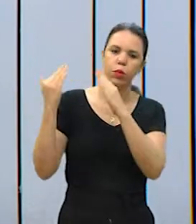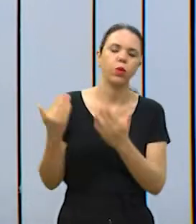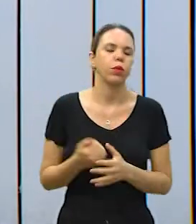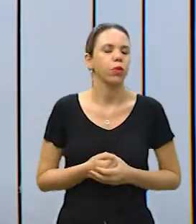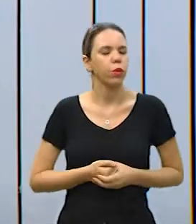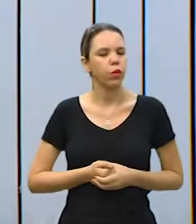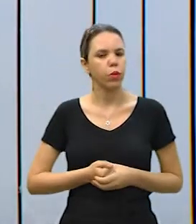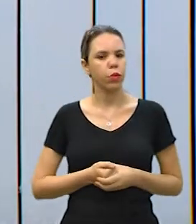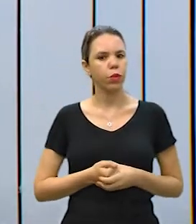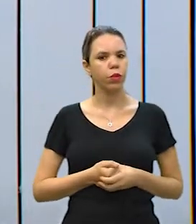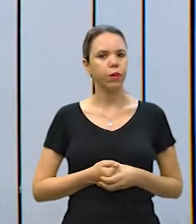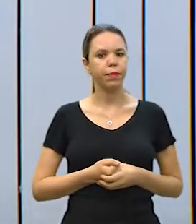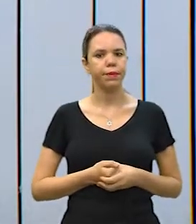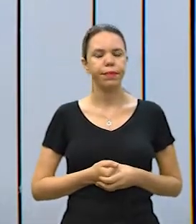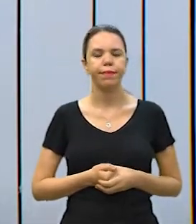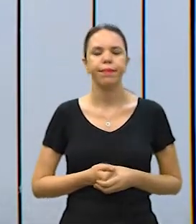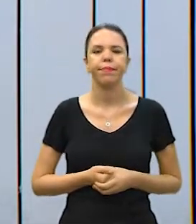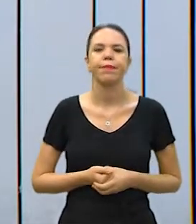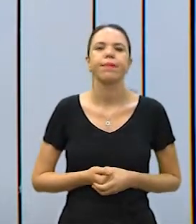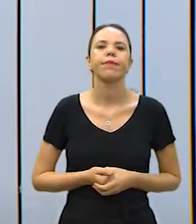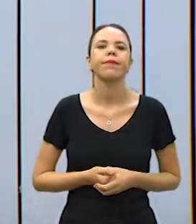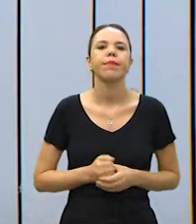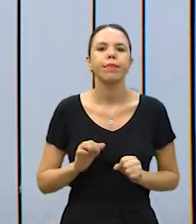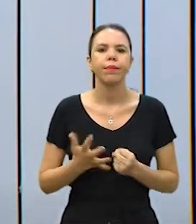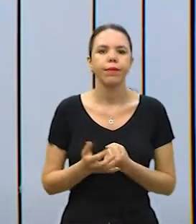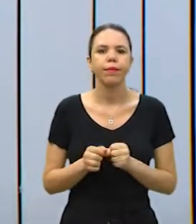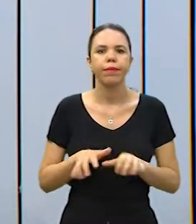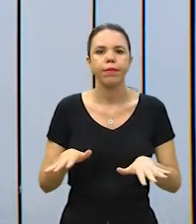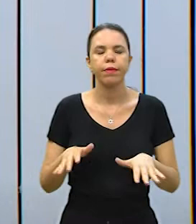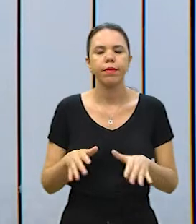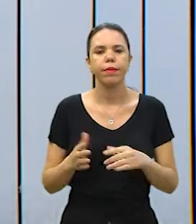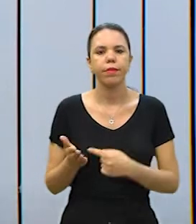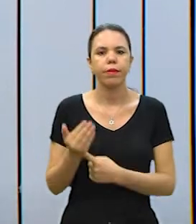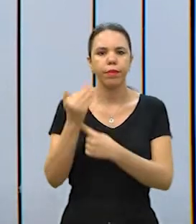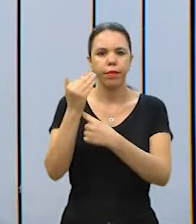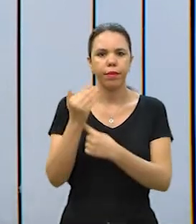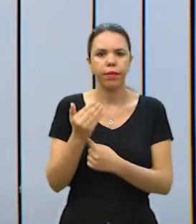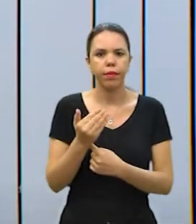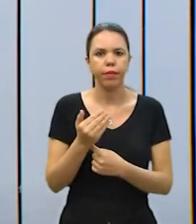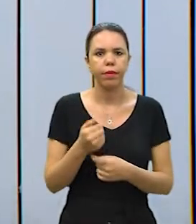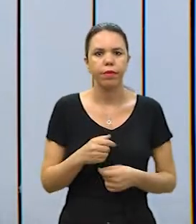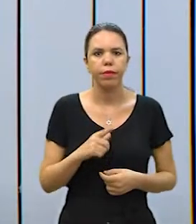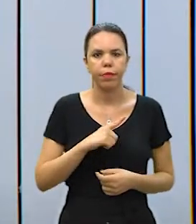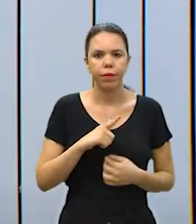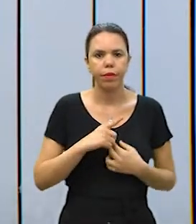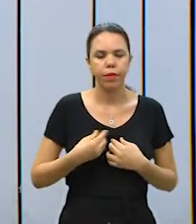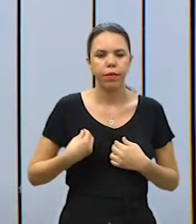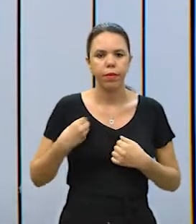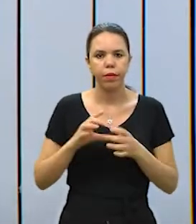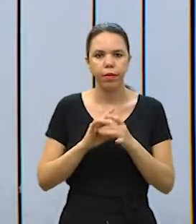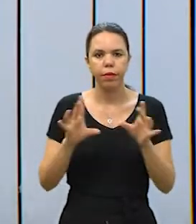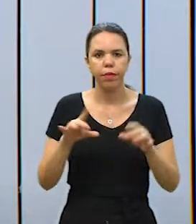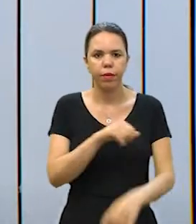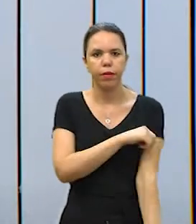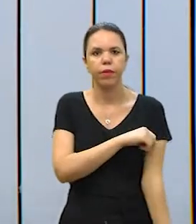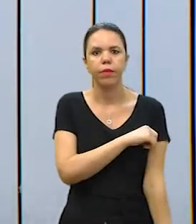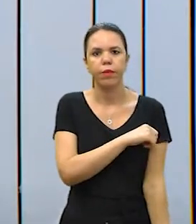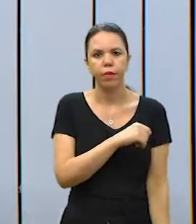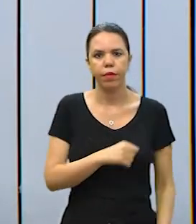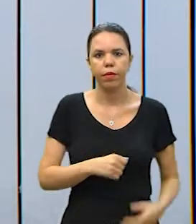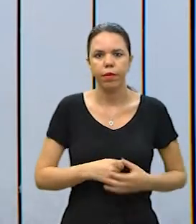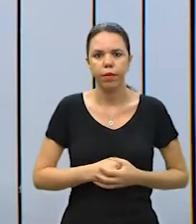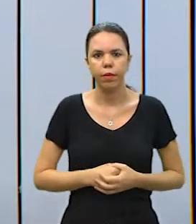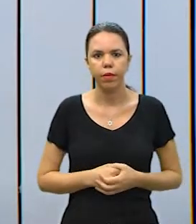desenvolver. Então, na pandemia, essas tecnologias assistivas deveriam estar à disposição desses